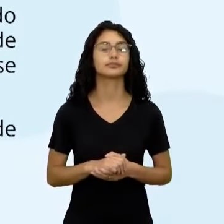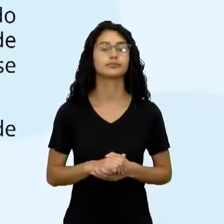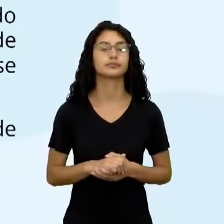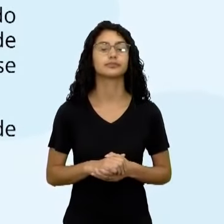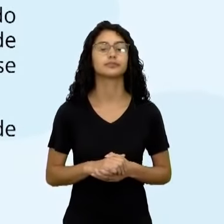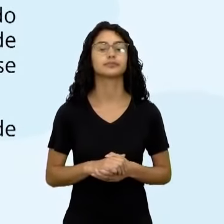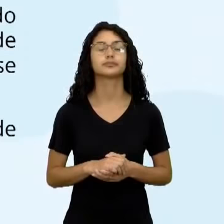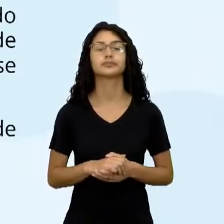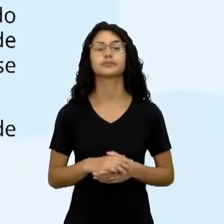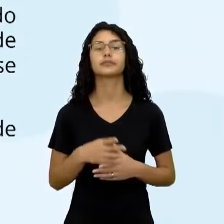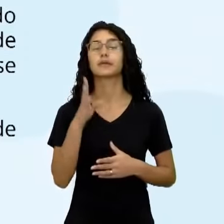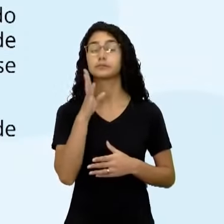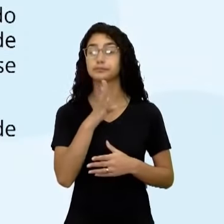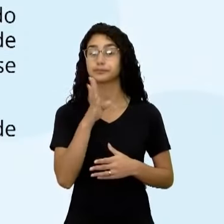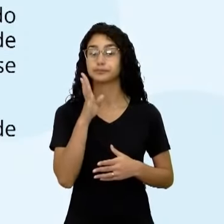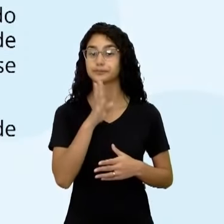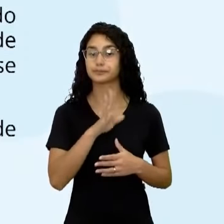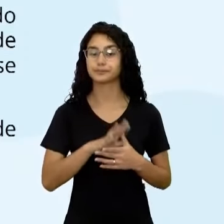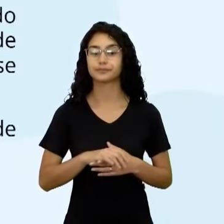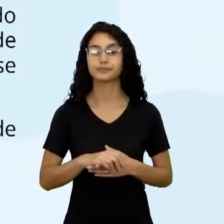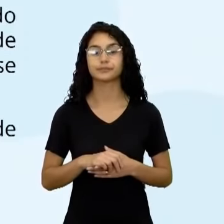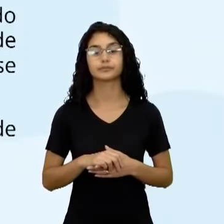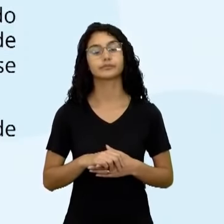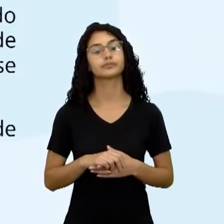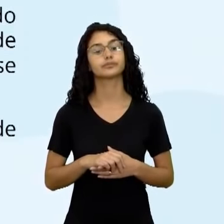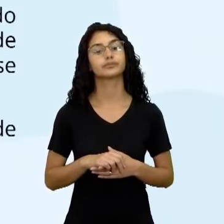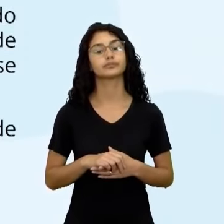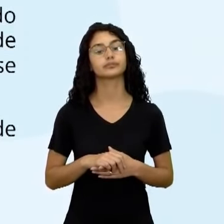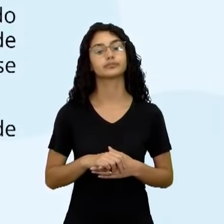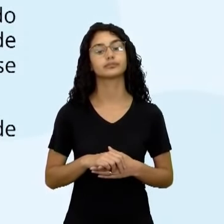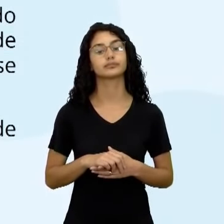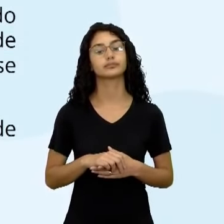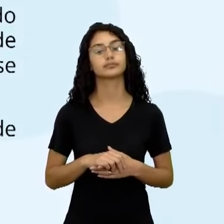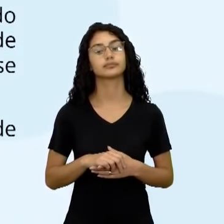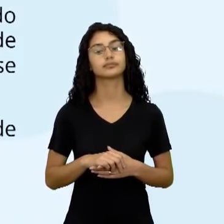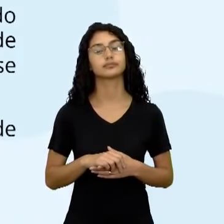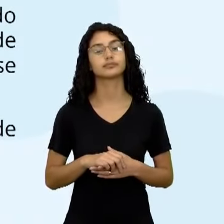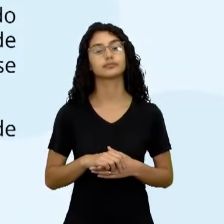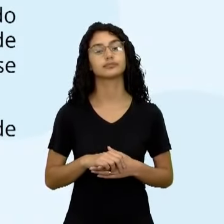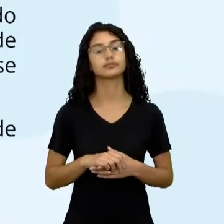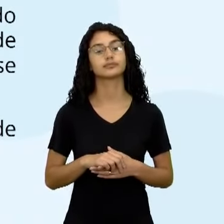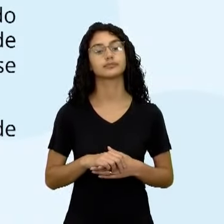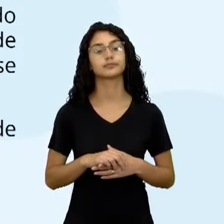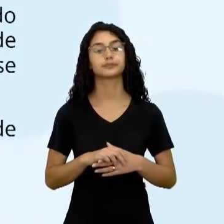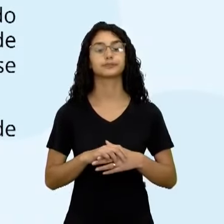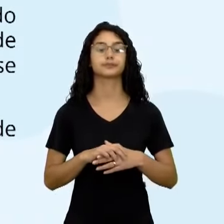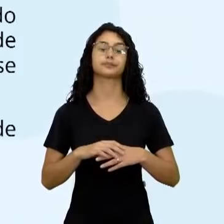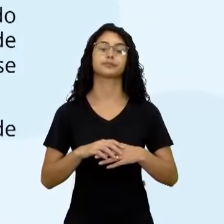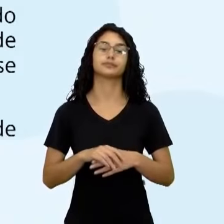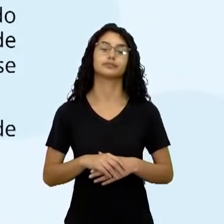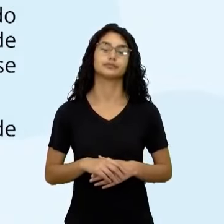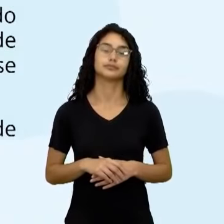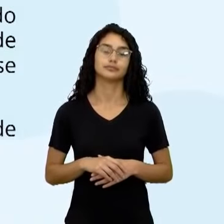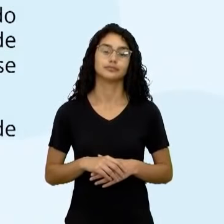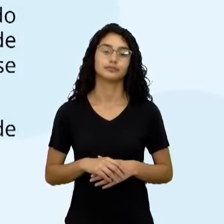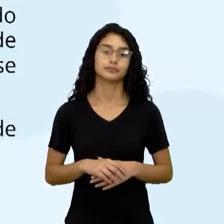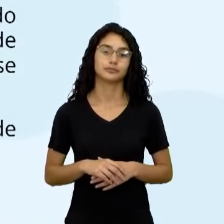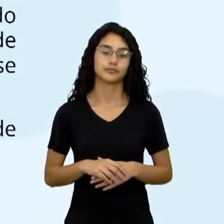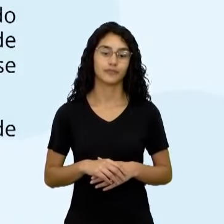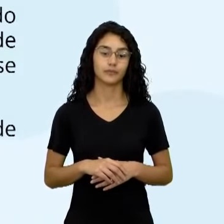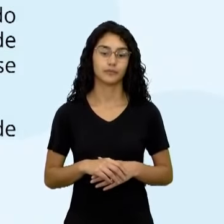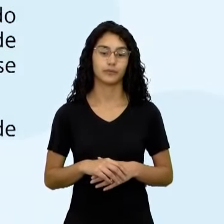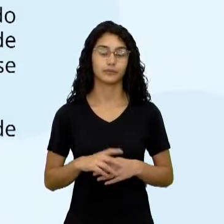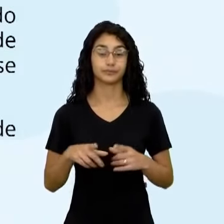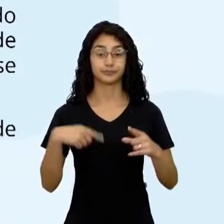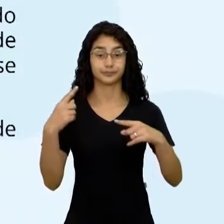interessante tema da aula reconstrução das condições de produção circulação e recepção